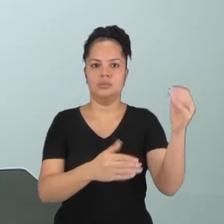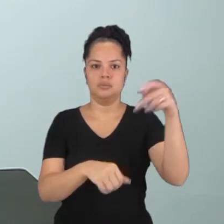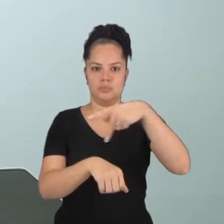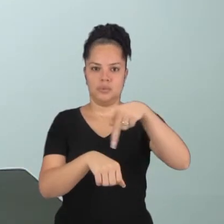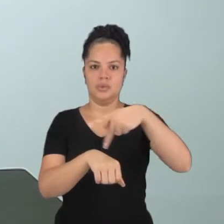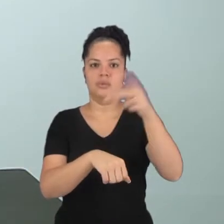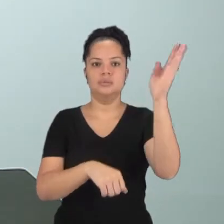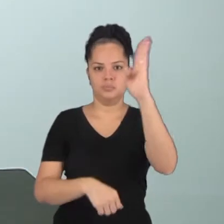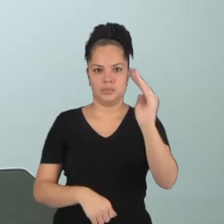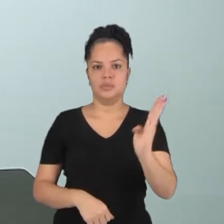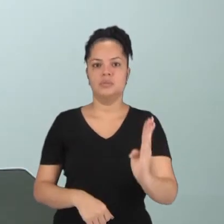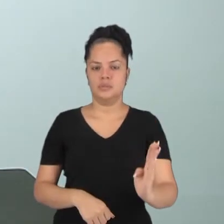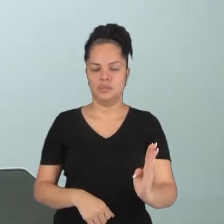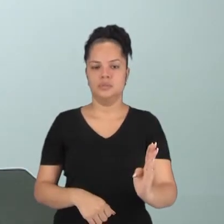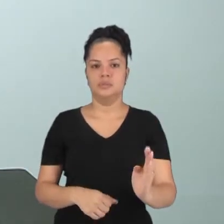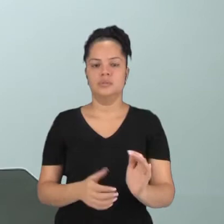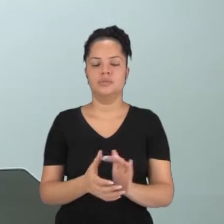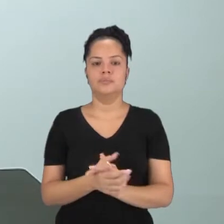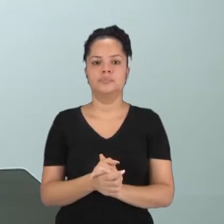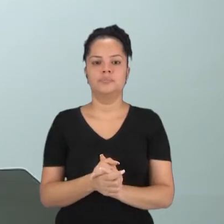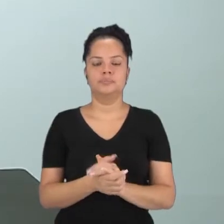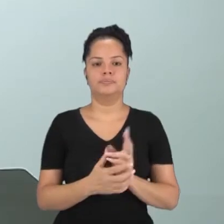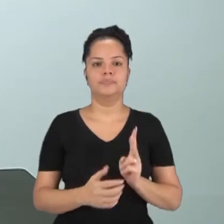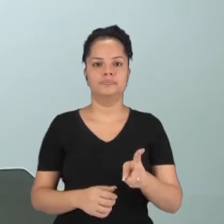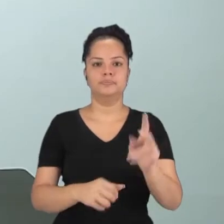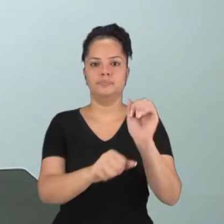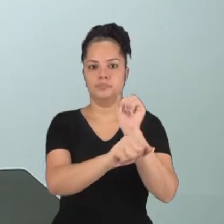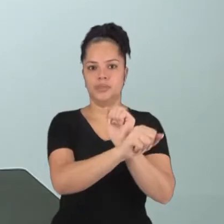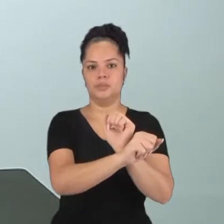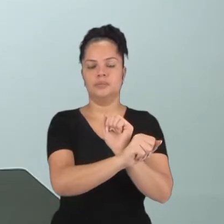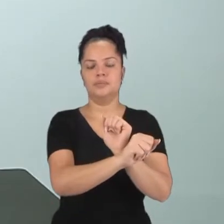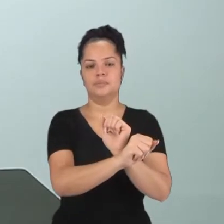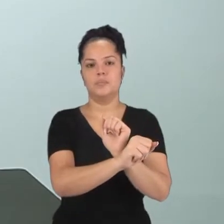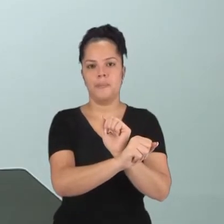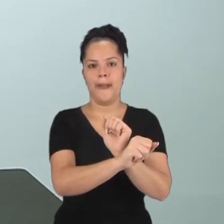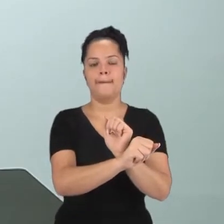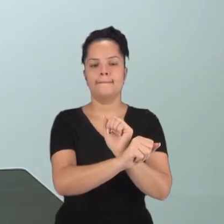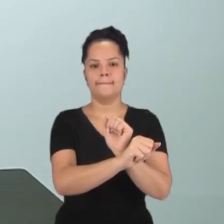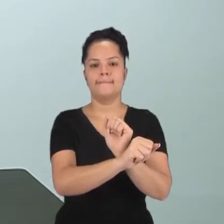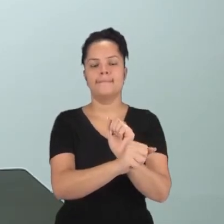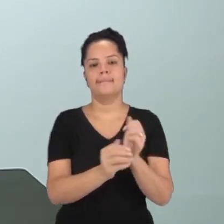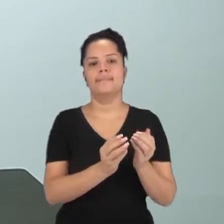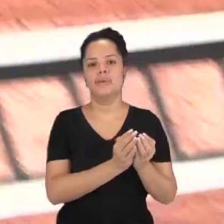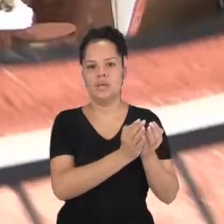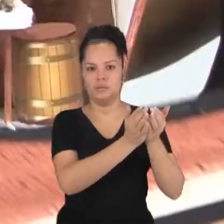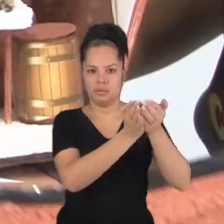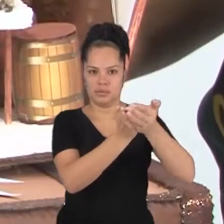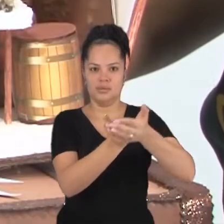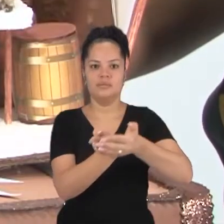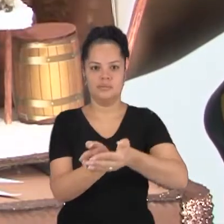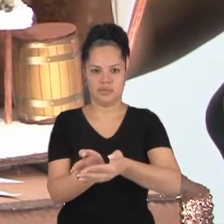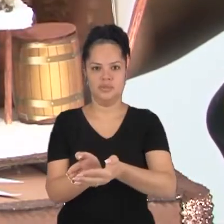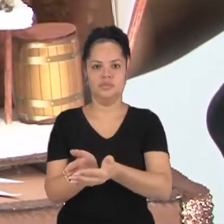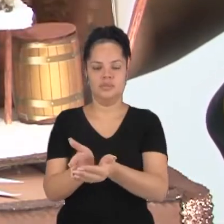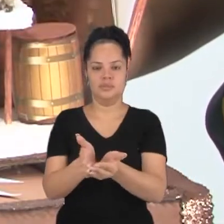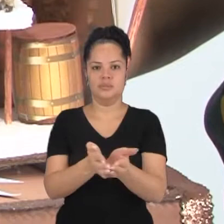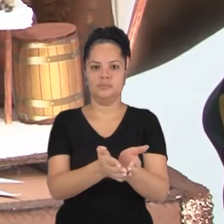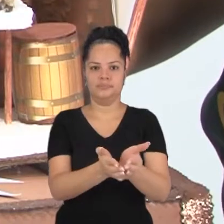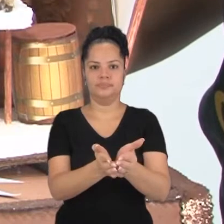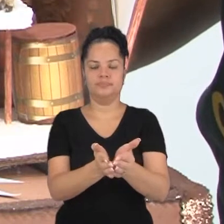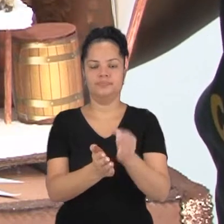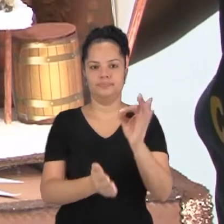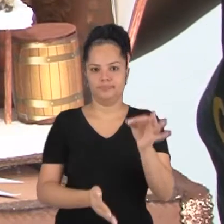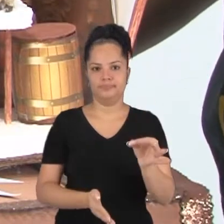Brasil na condição de escravos. Então, era um navio negreiro,